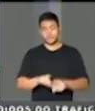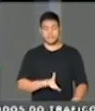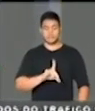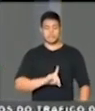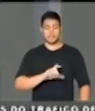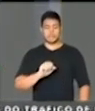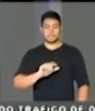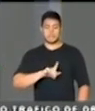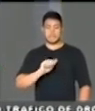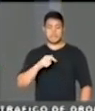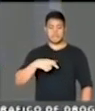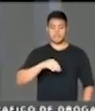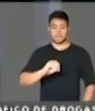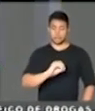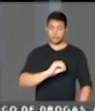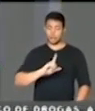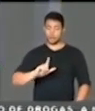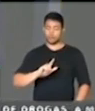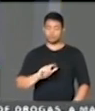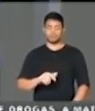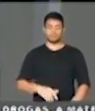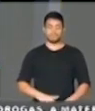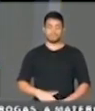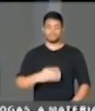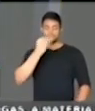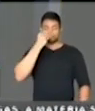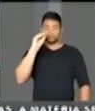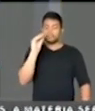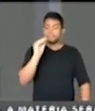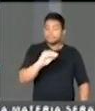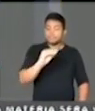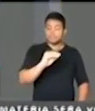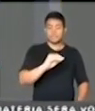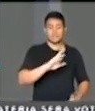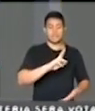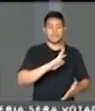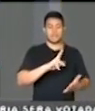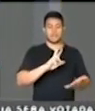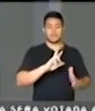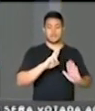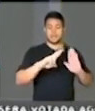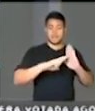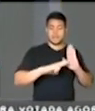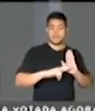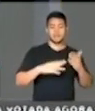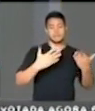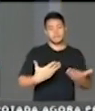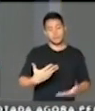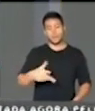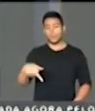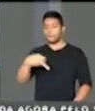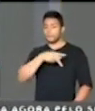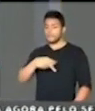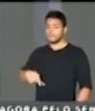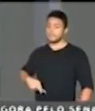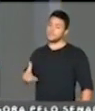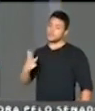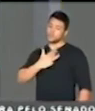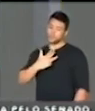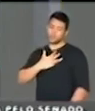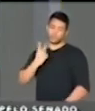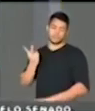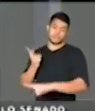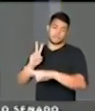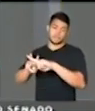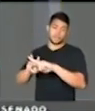descumpriram a determinação judicial mais uma vez, fizeram com que o presidente Lula pagasse por algo que não fez.